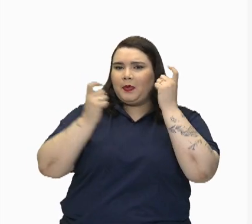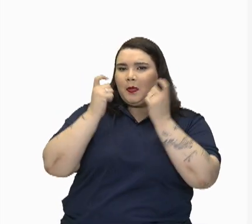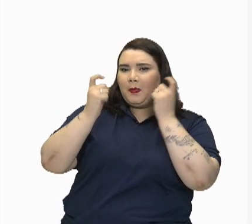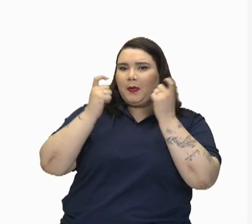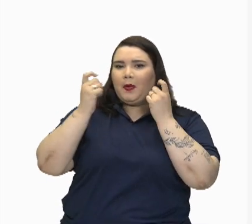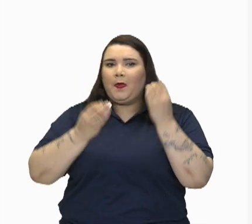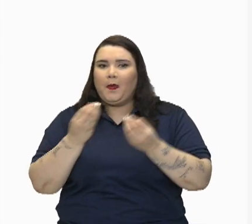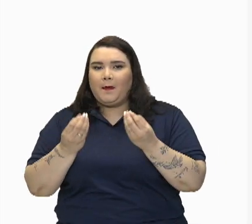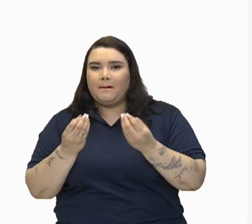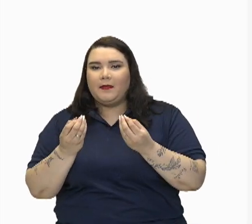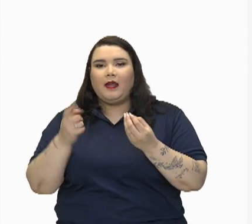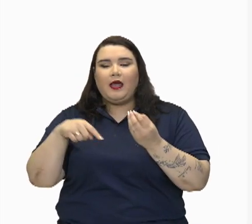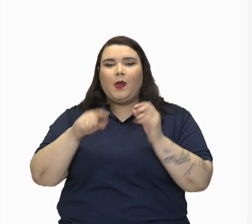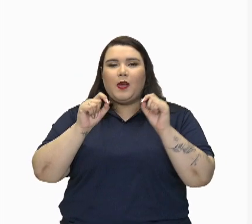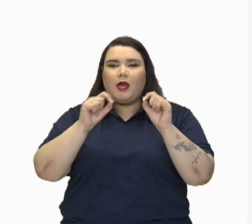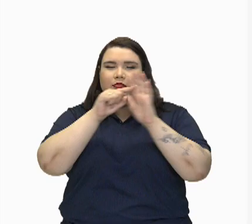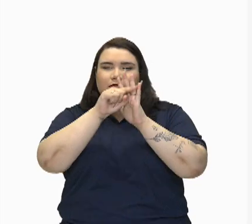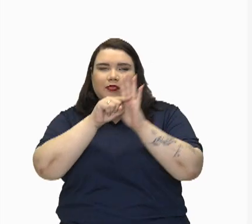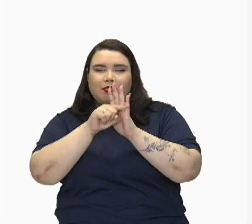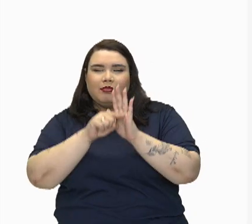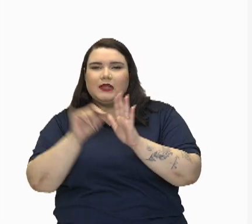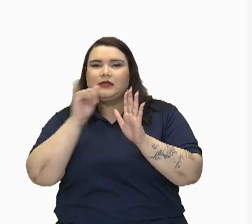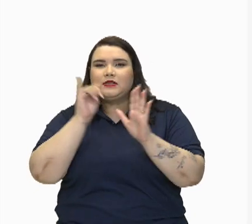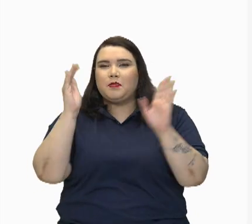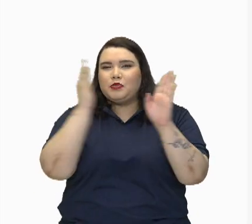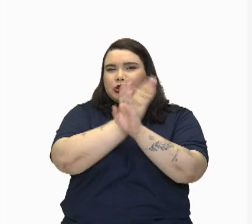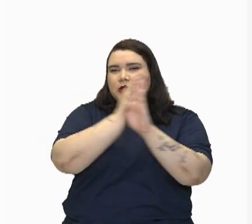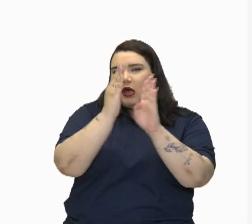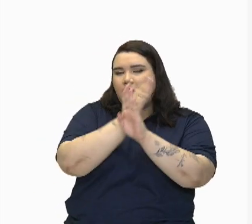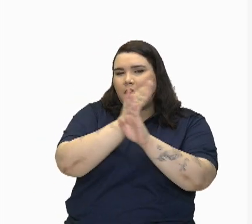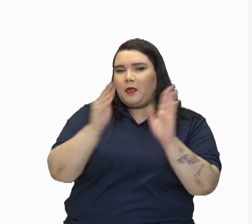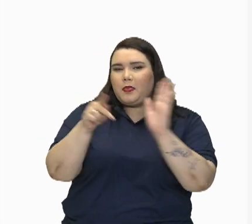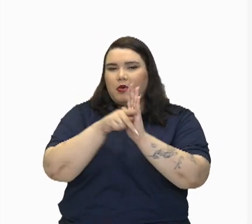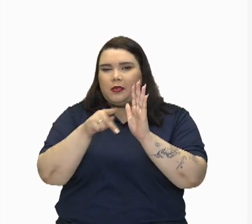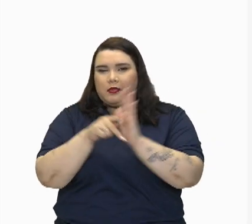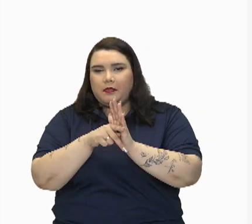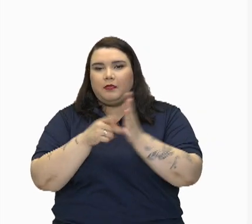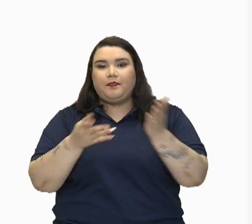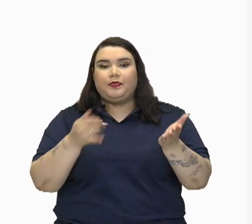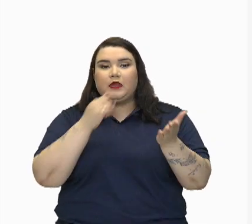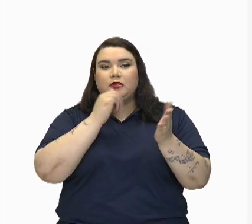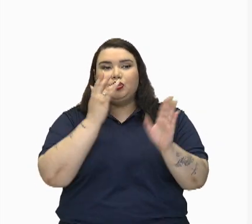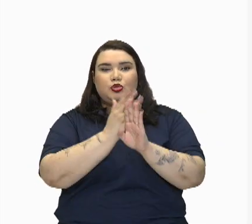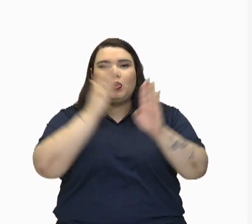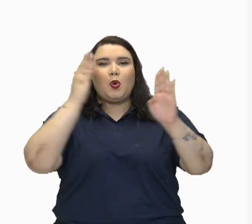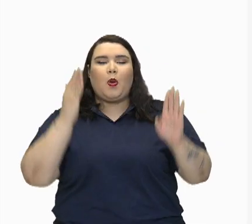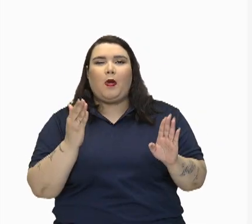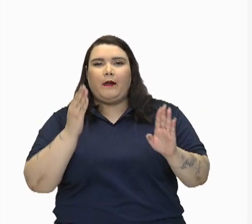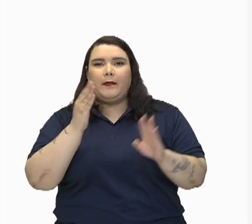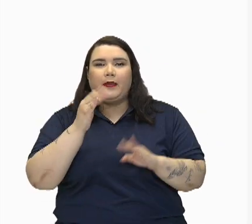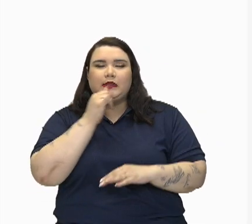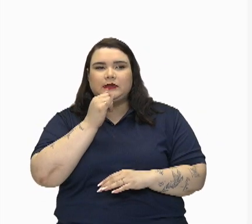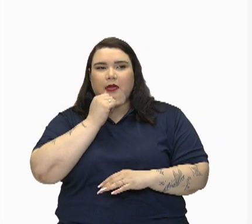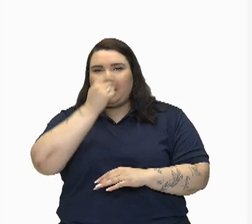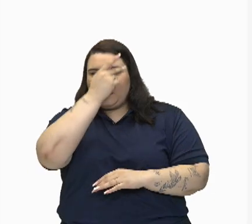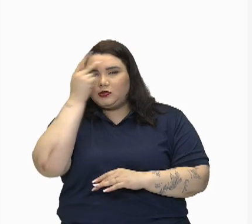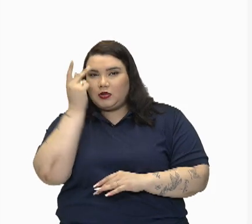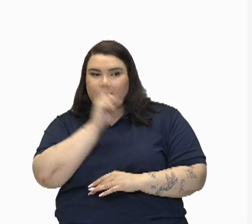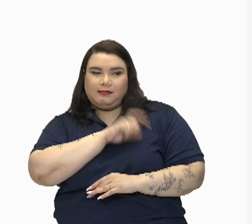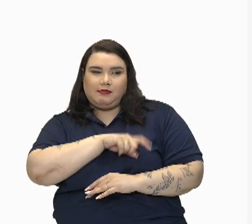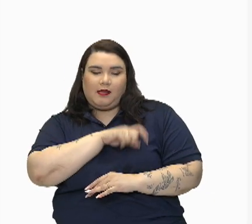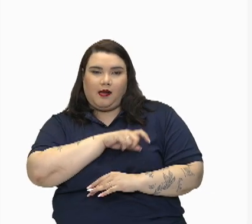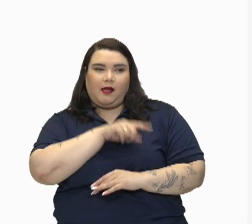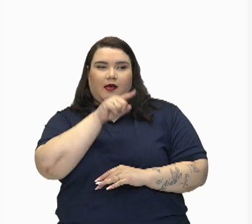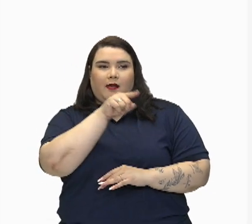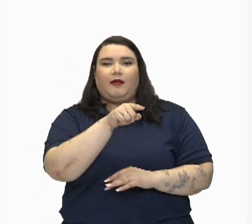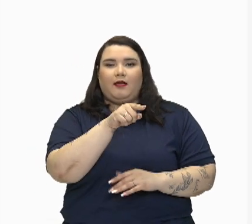em tramas investigativas, em que é alcançado no momento de revelação dos criminosos, por exemplo.